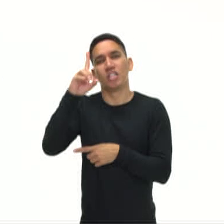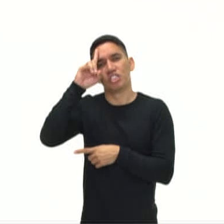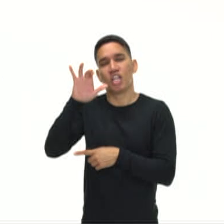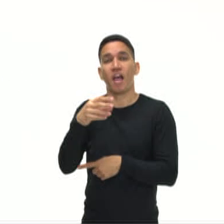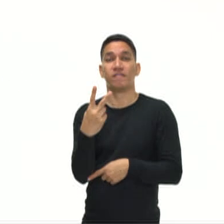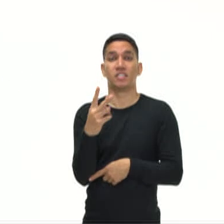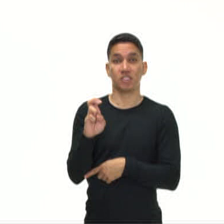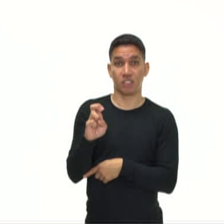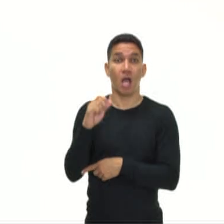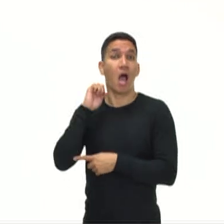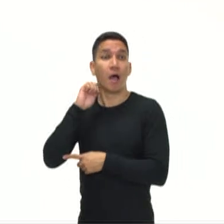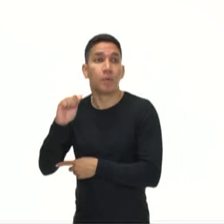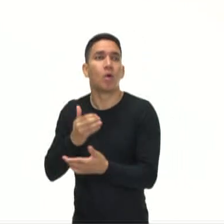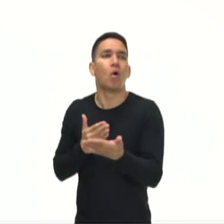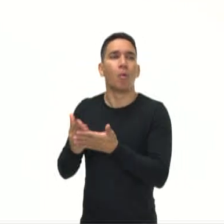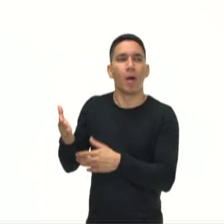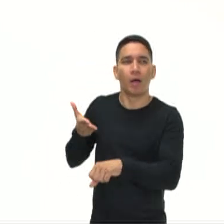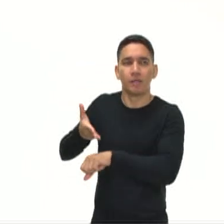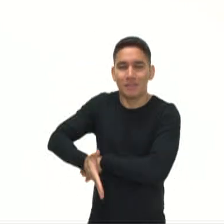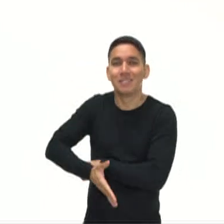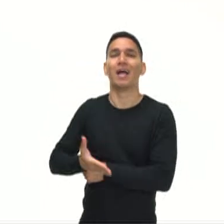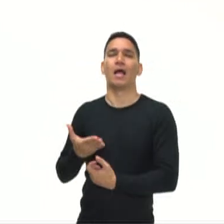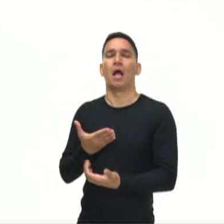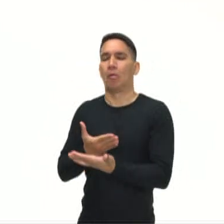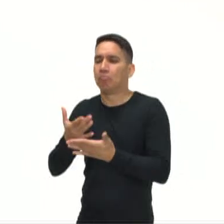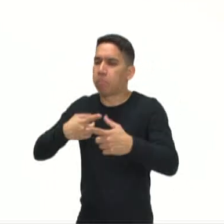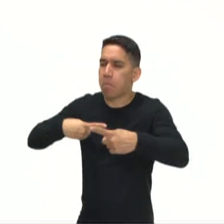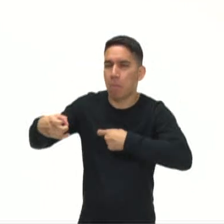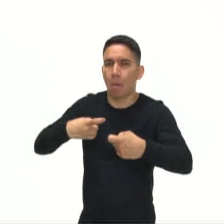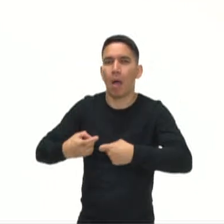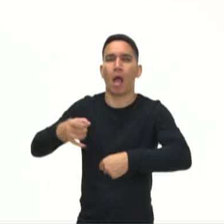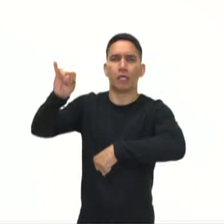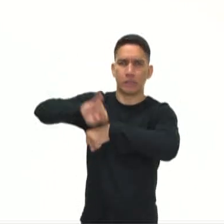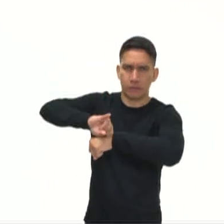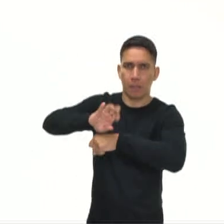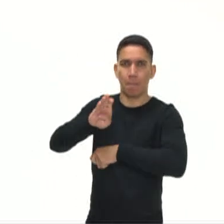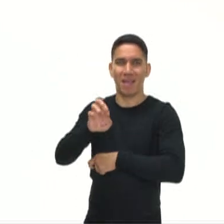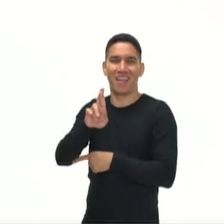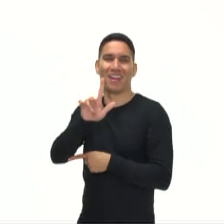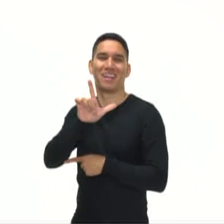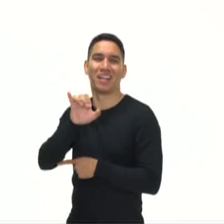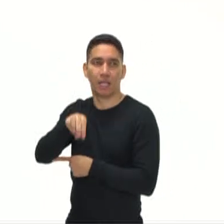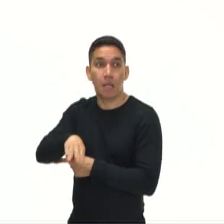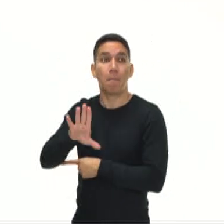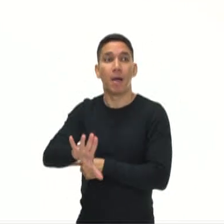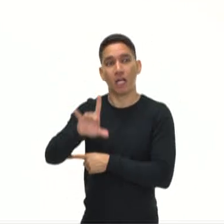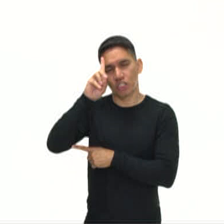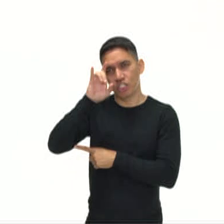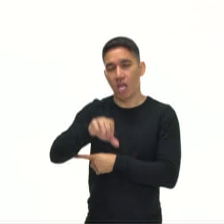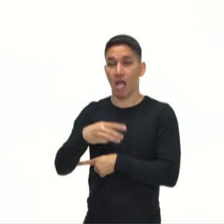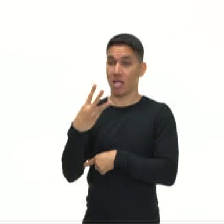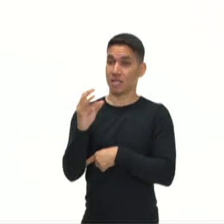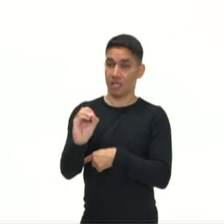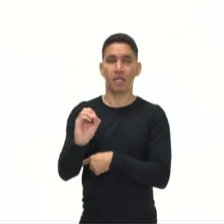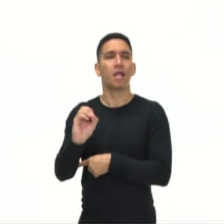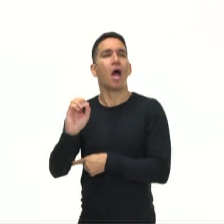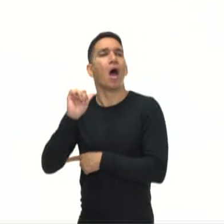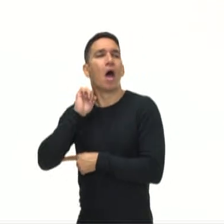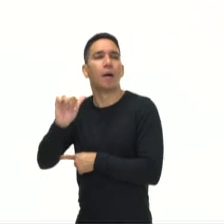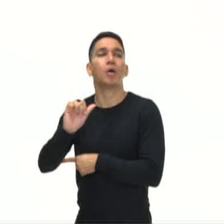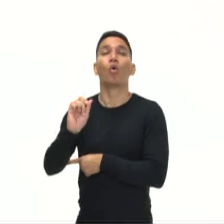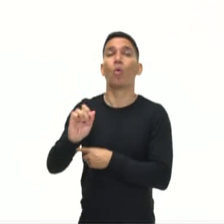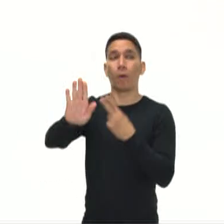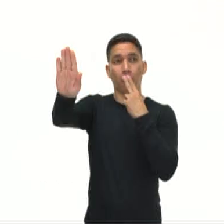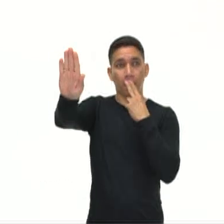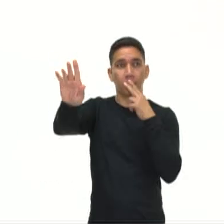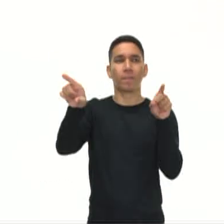cidade de Berlim. Começou a Batalha de Berlim. Já no dia 30 de abril, diante da derrota iminente, Adolf Hitler e